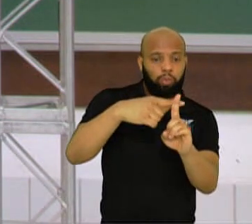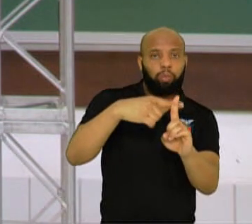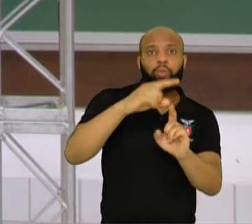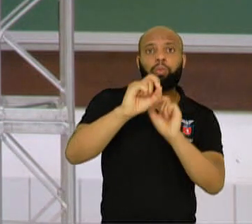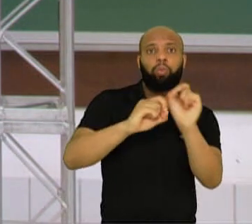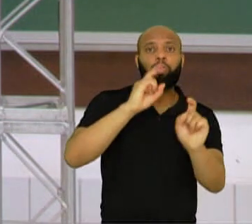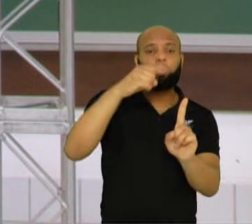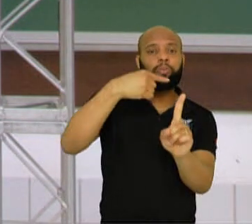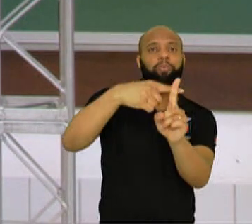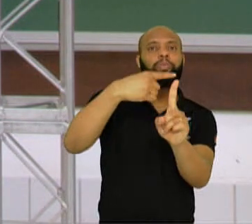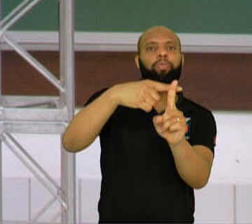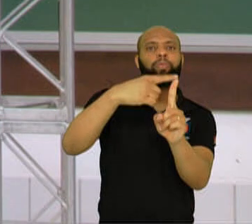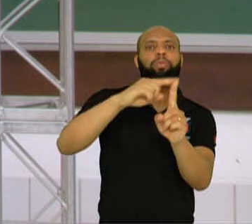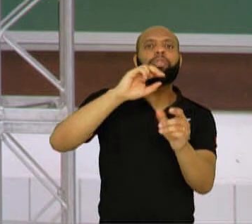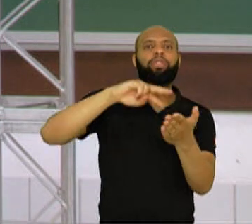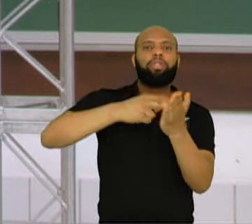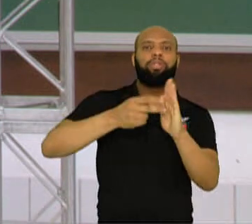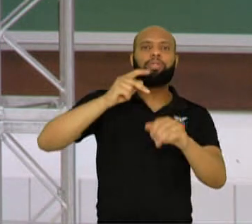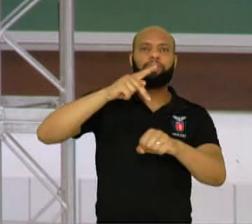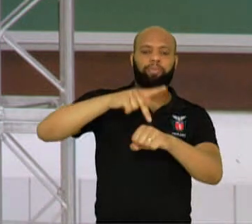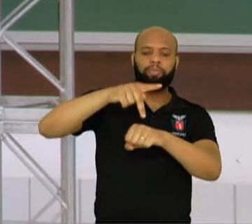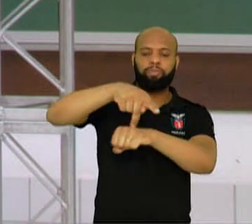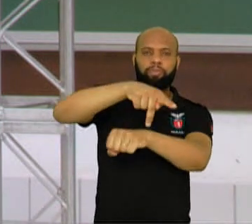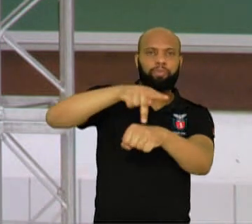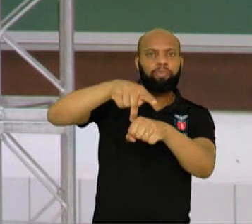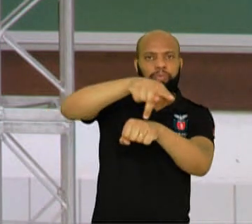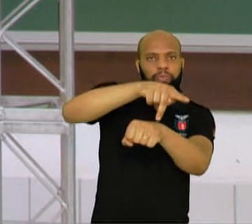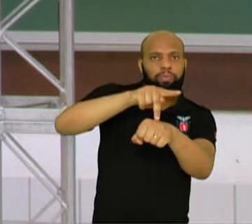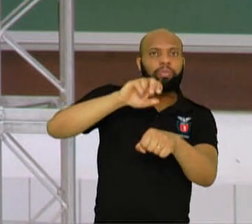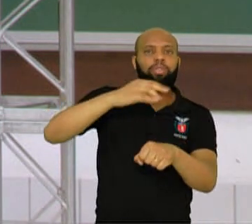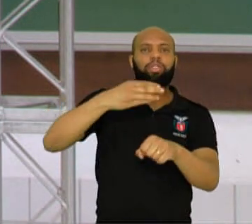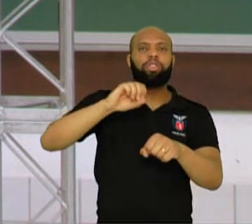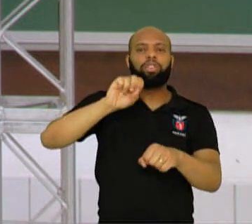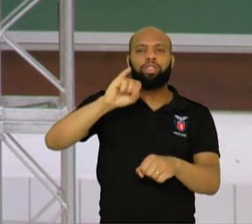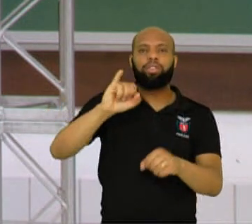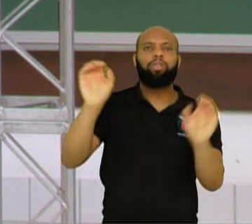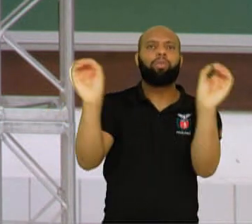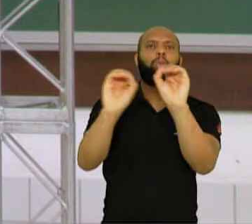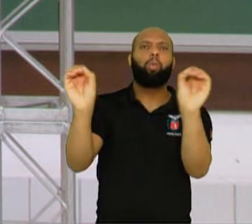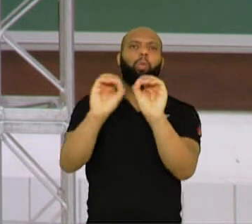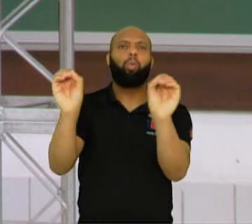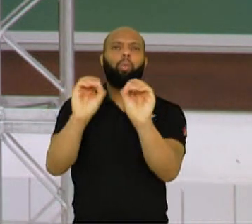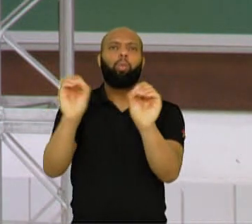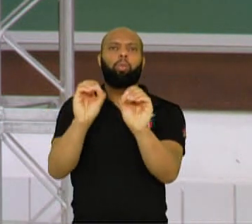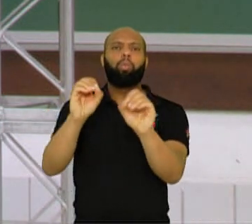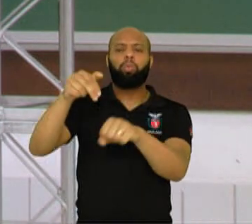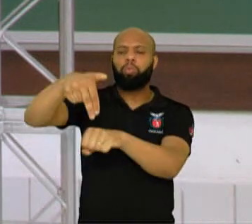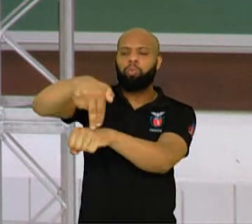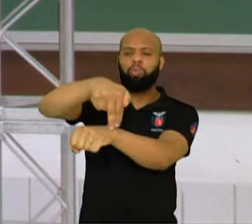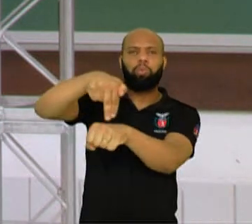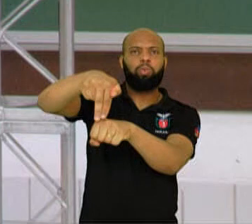P de próton. Se não tem carga elétrica, é neutro,